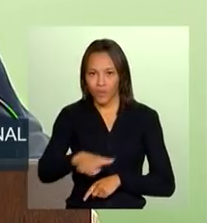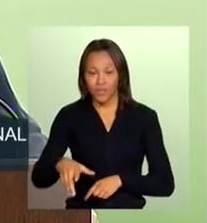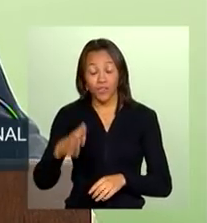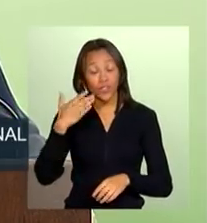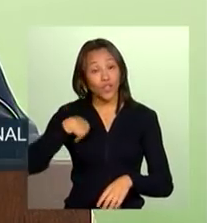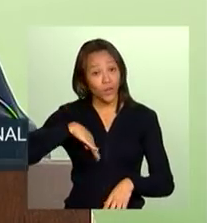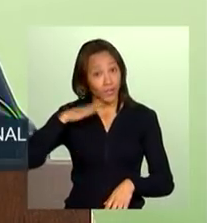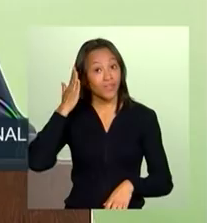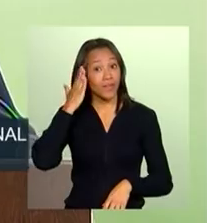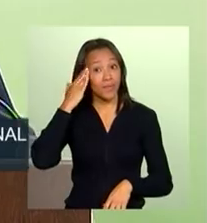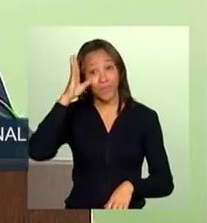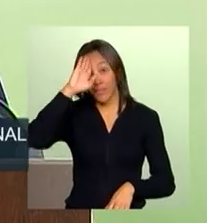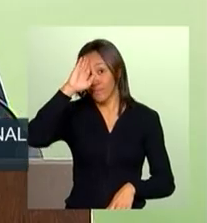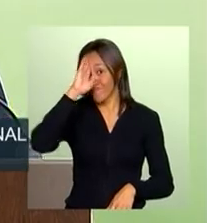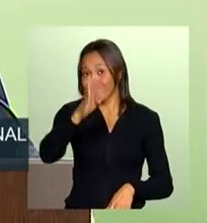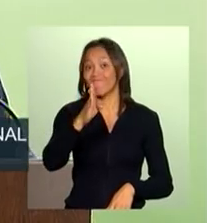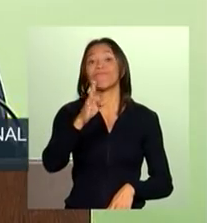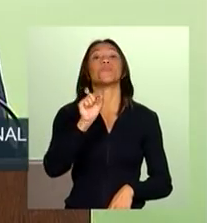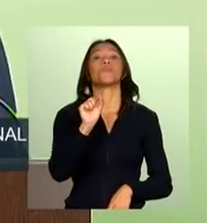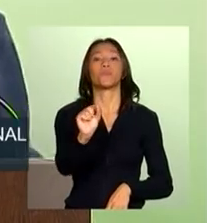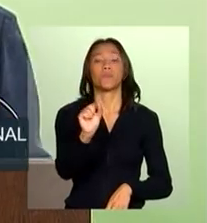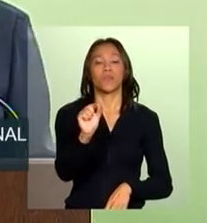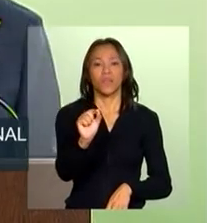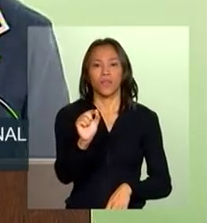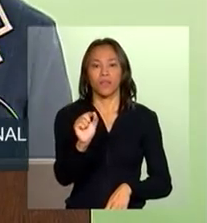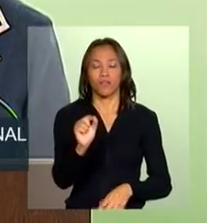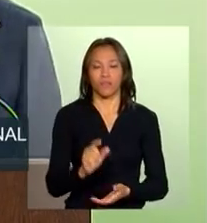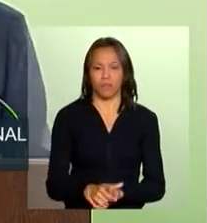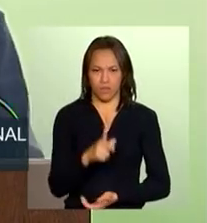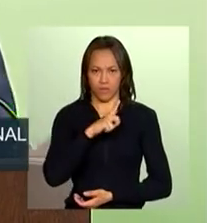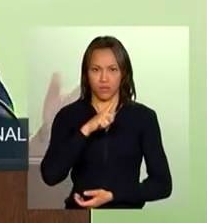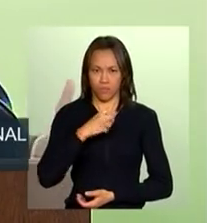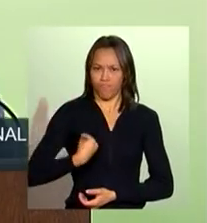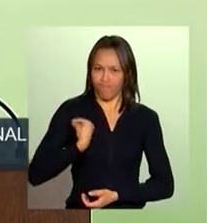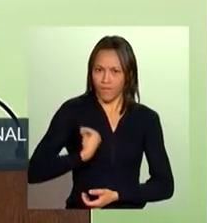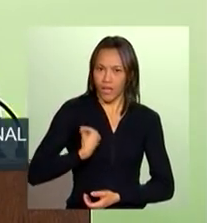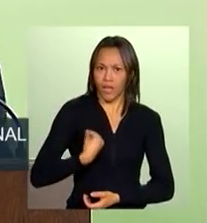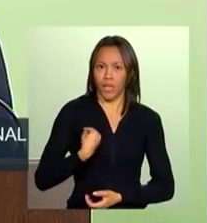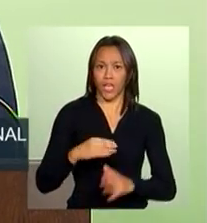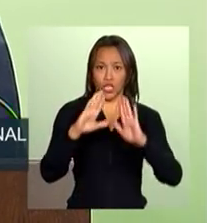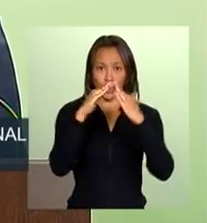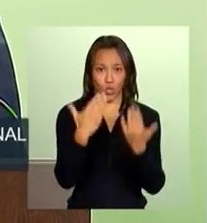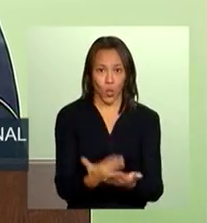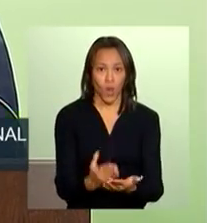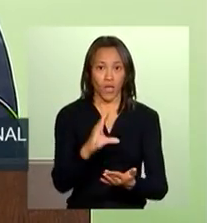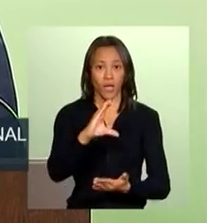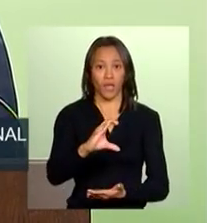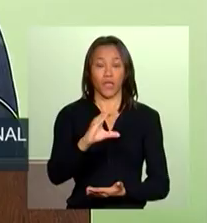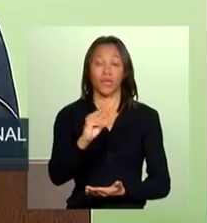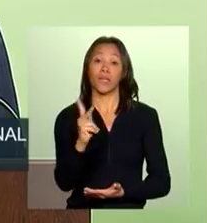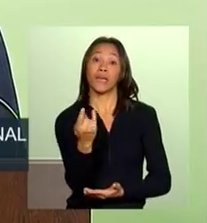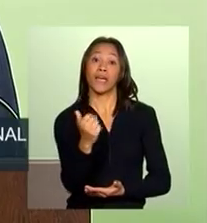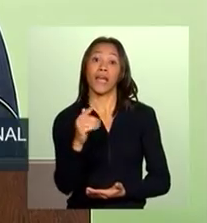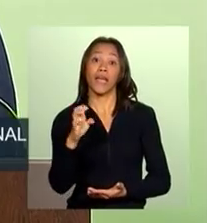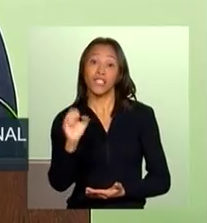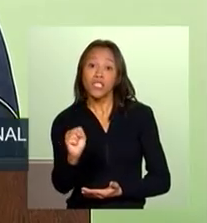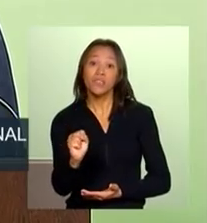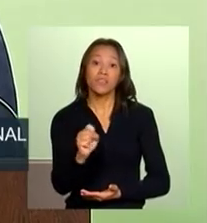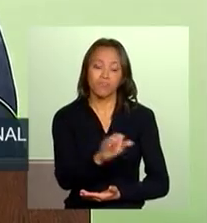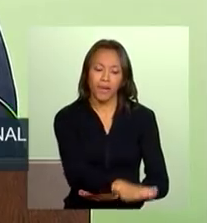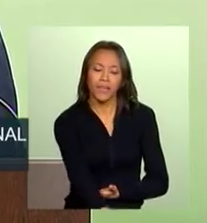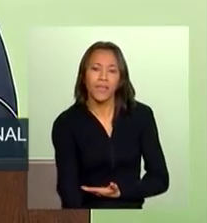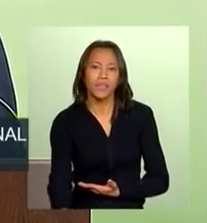imprescindível a existência de creches e pré-escolas para